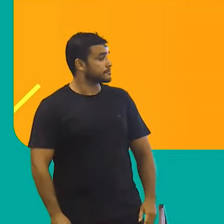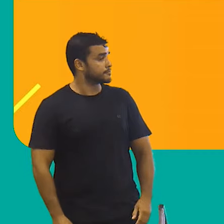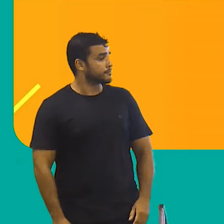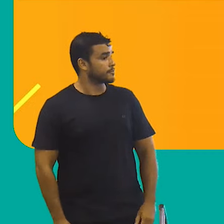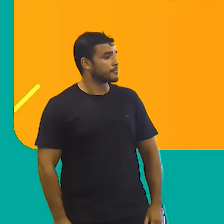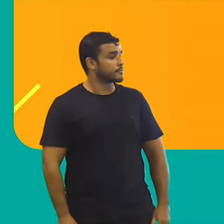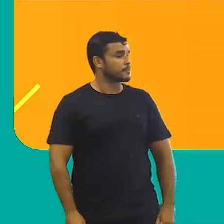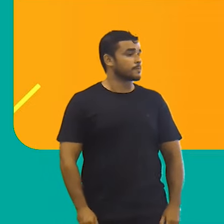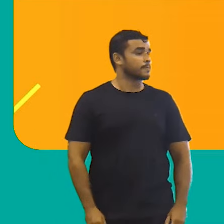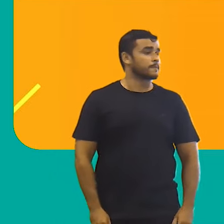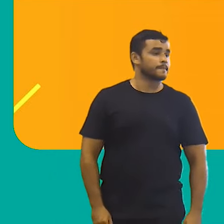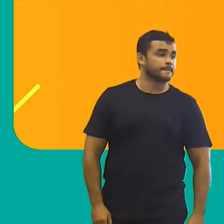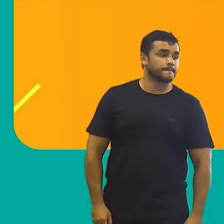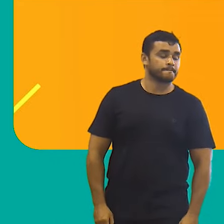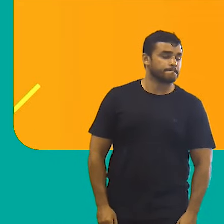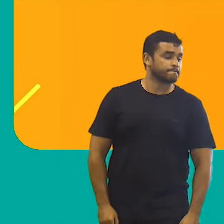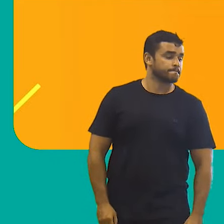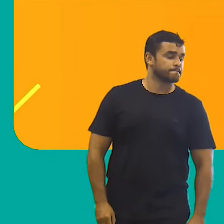subtração.